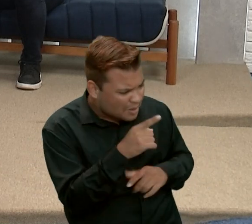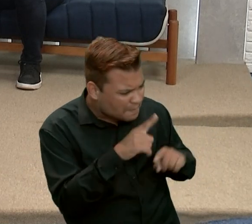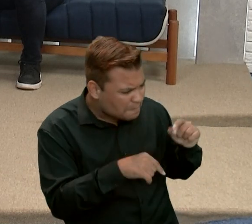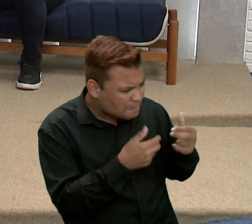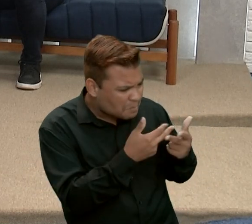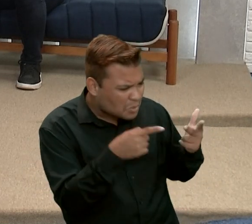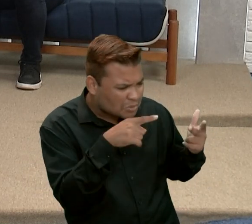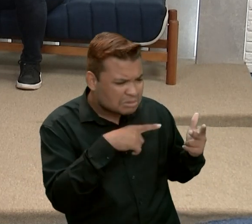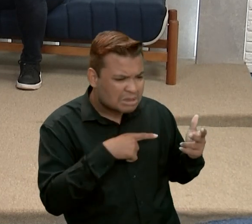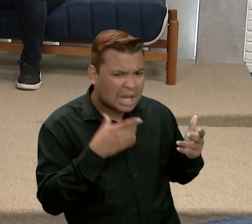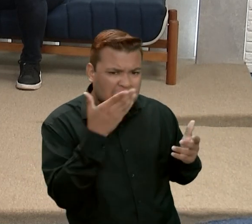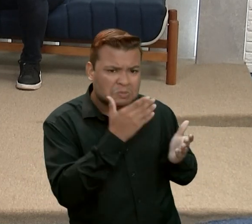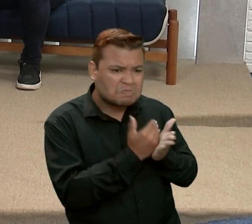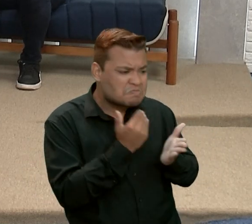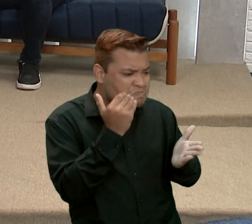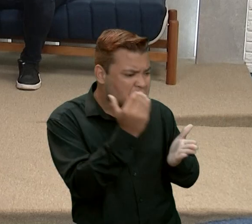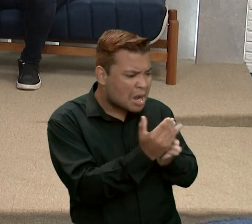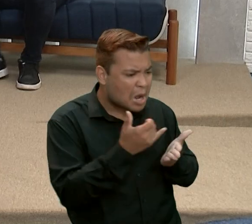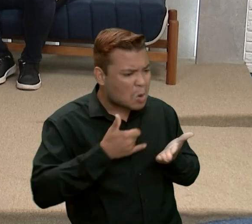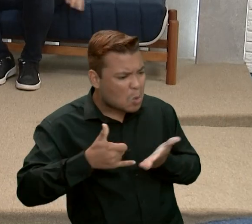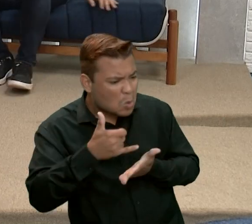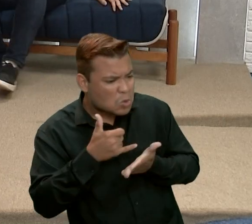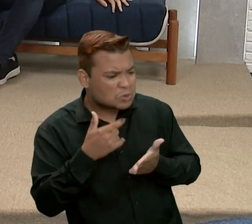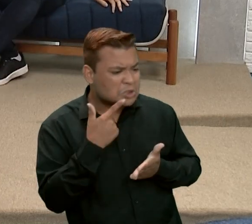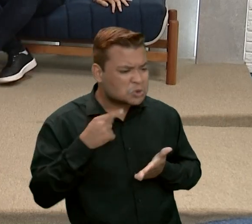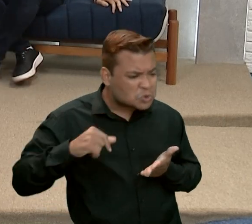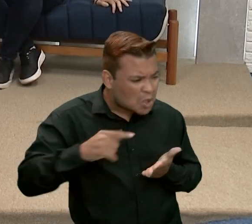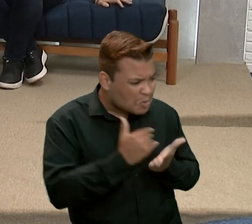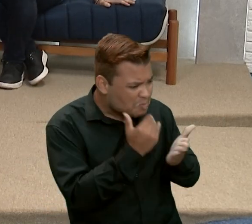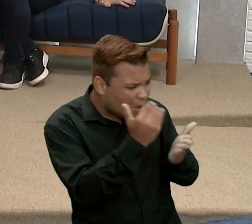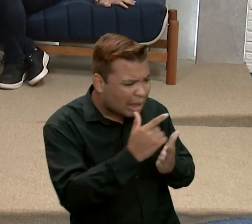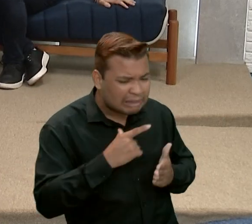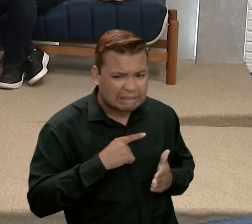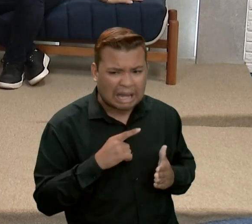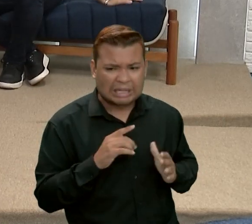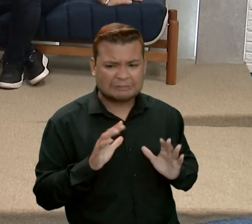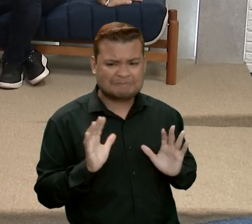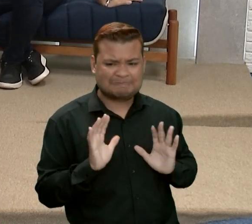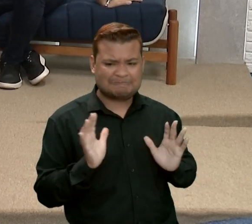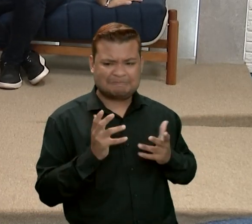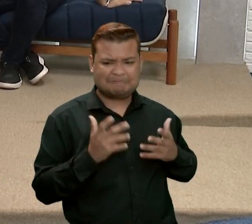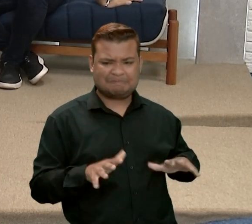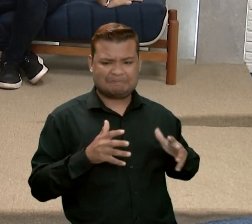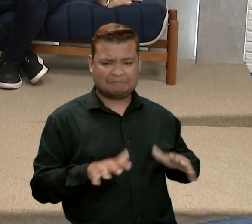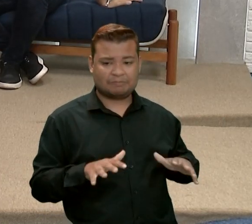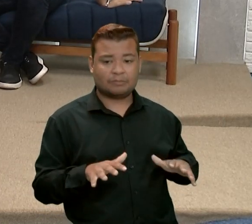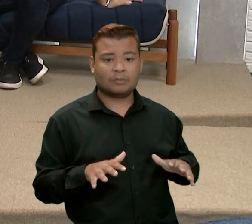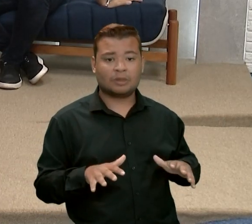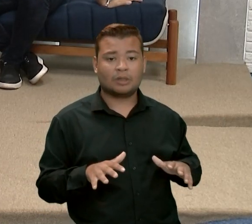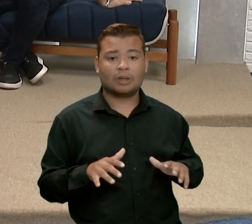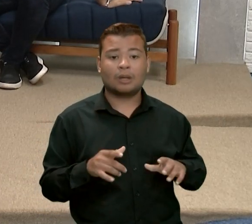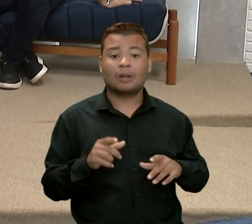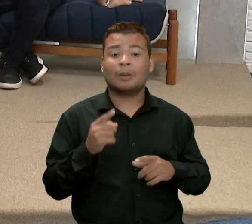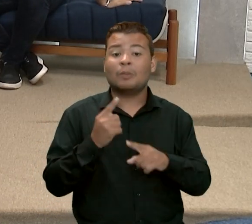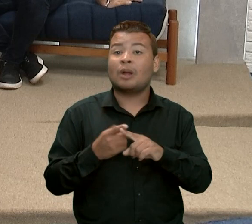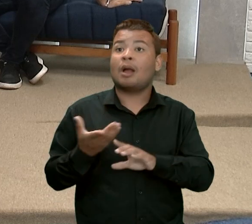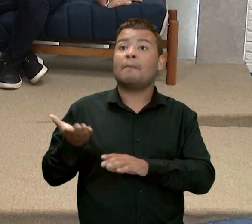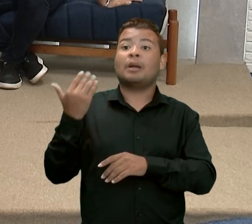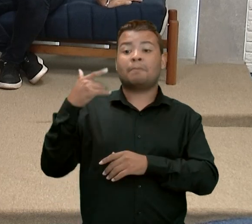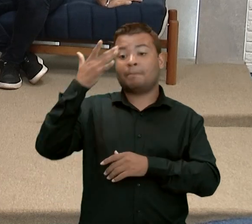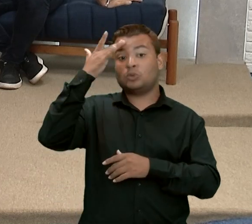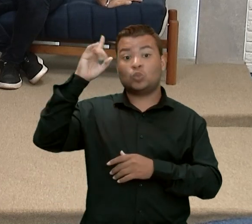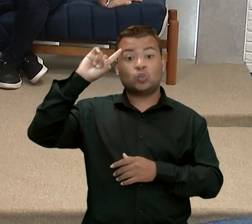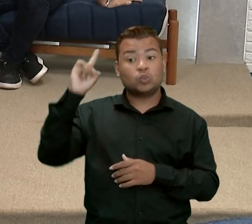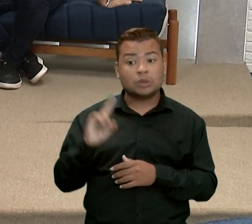com elevado teor de açúcar, gordura ou sódio. Então, por esse alerta, talvez que a pessoa não soubesse, agora ela